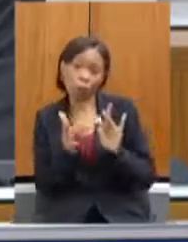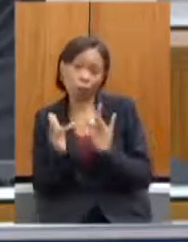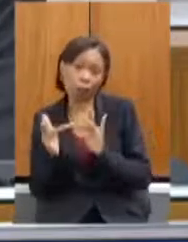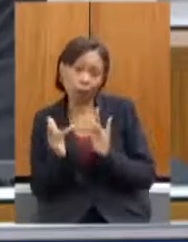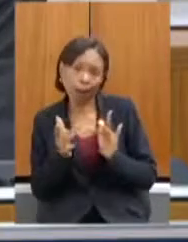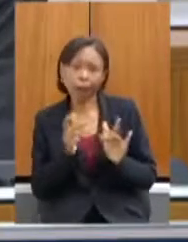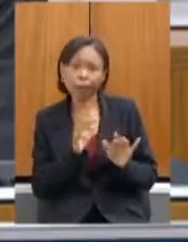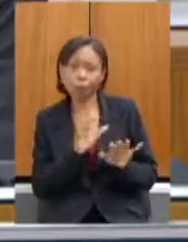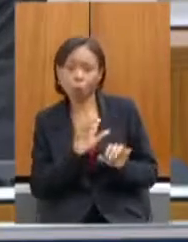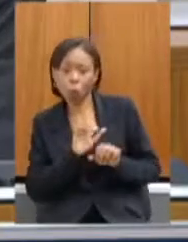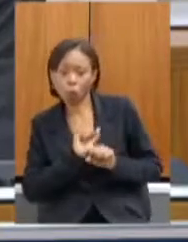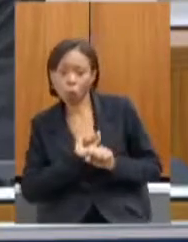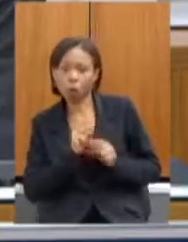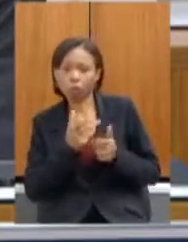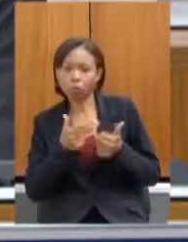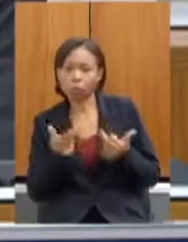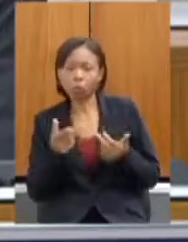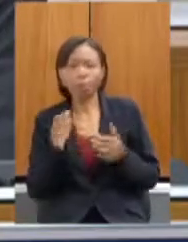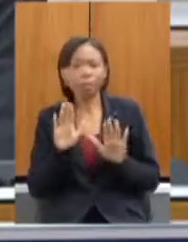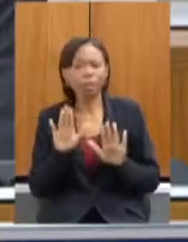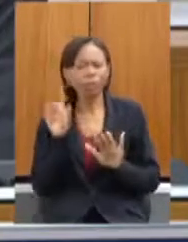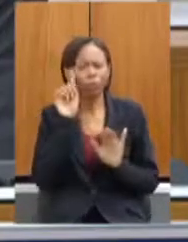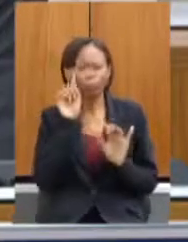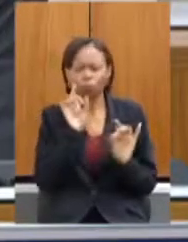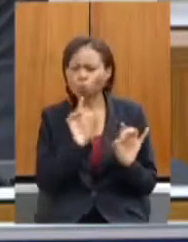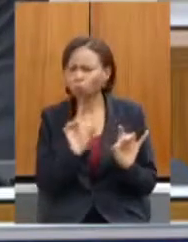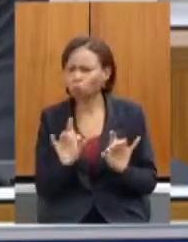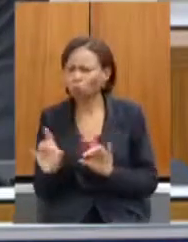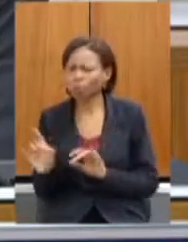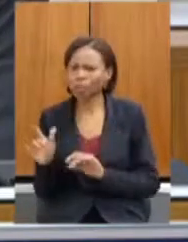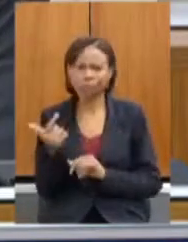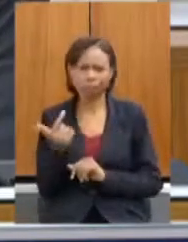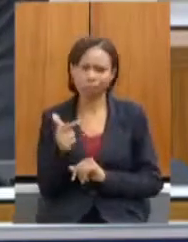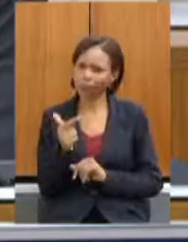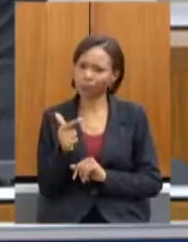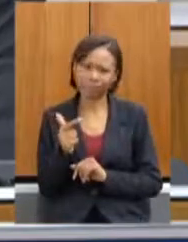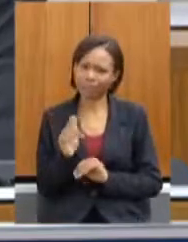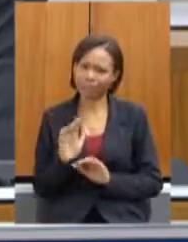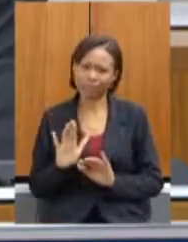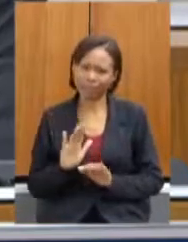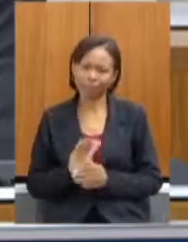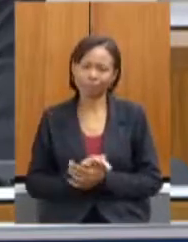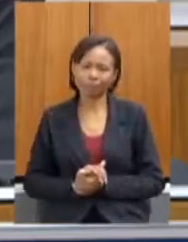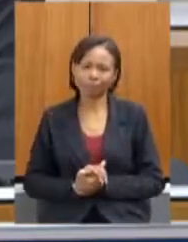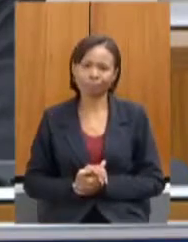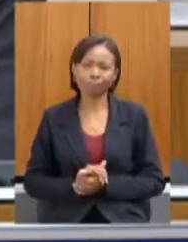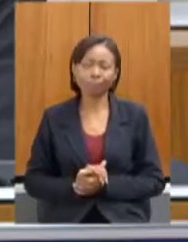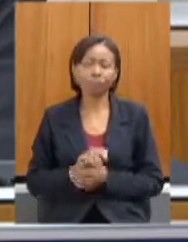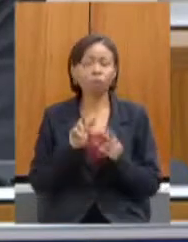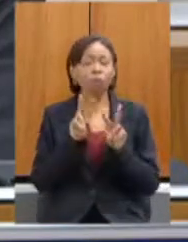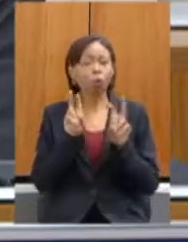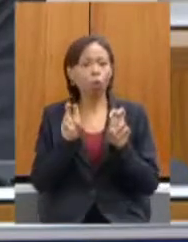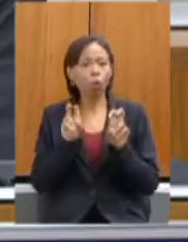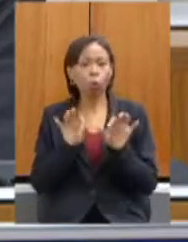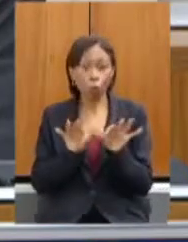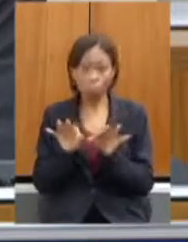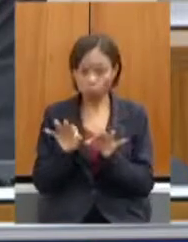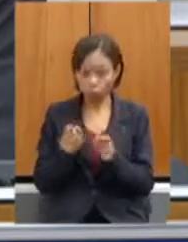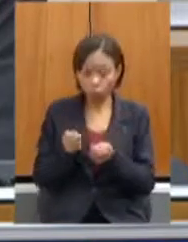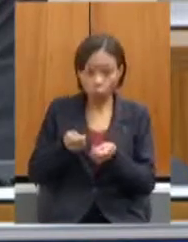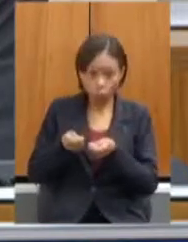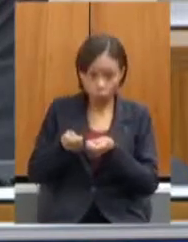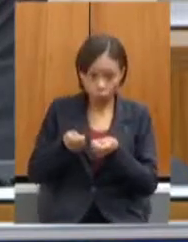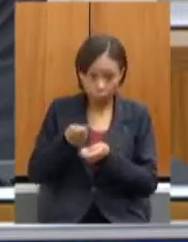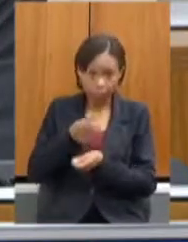forma rotineira isso não é o habitual do ponto de vista técnico na saúde e em relação ao plano de contingência de